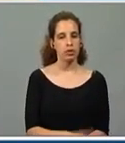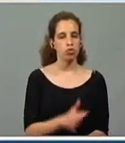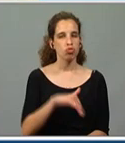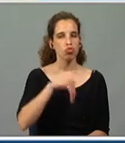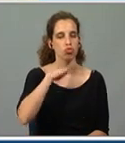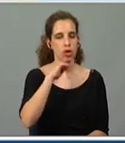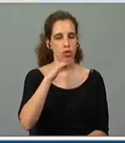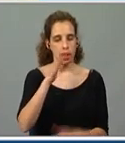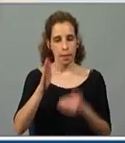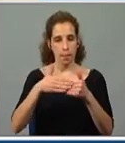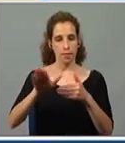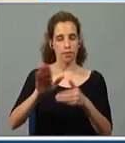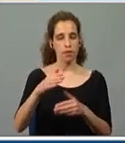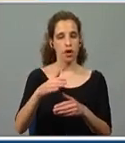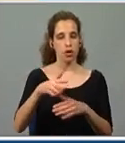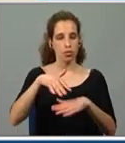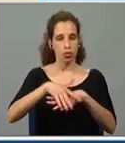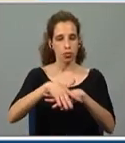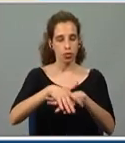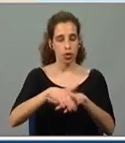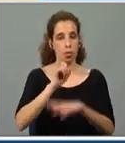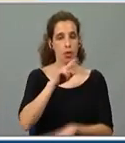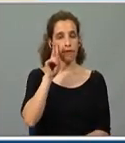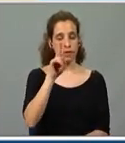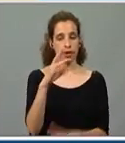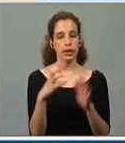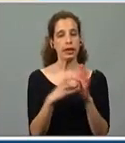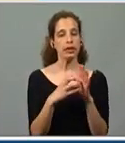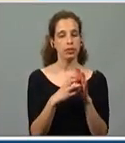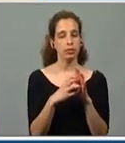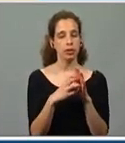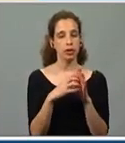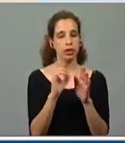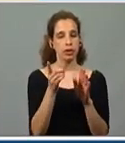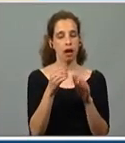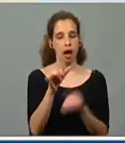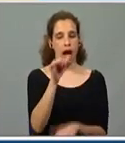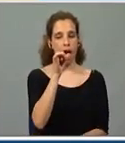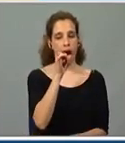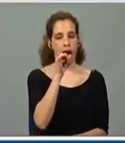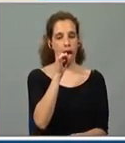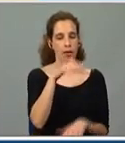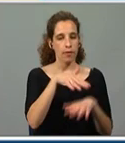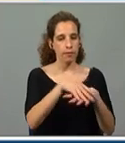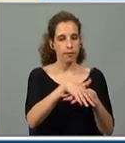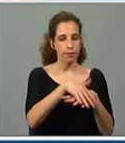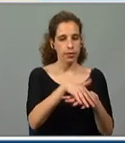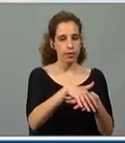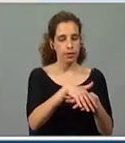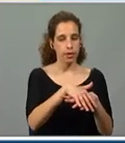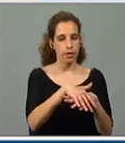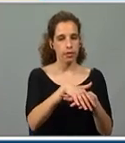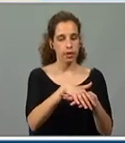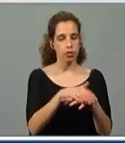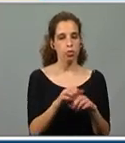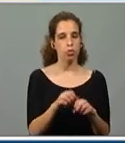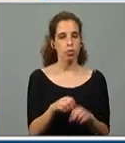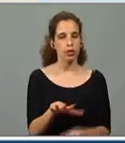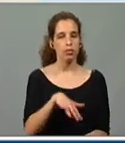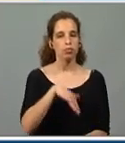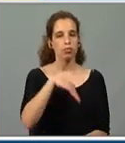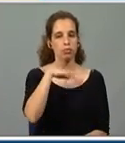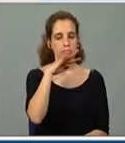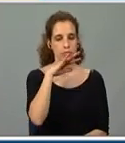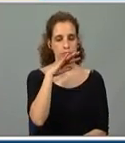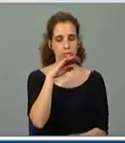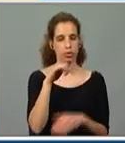para fora do filtro. Portanto, como podem ver na imagem, temos aqui a água filtrada, portanto, as impurezas